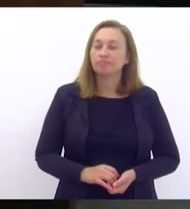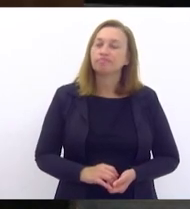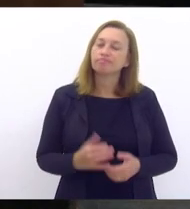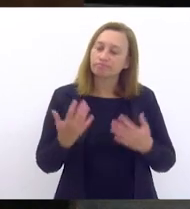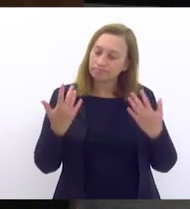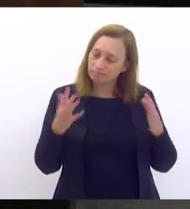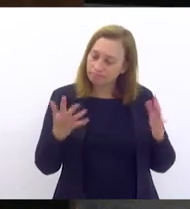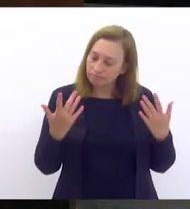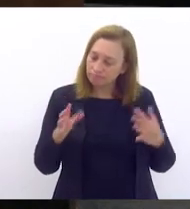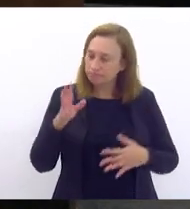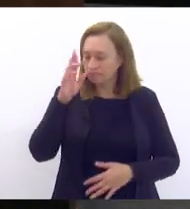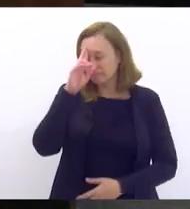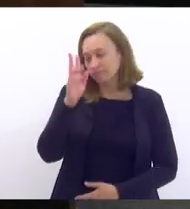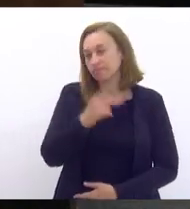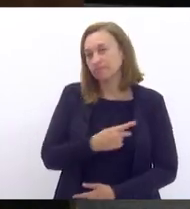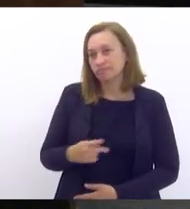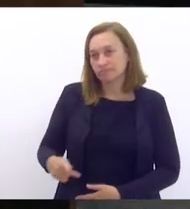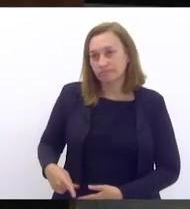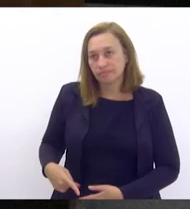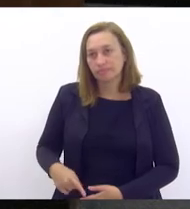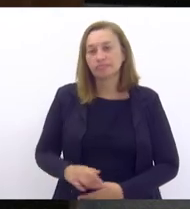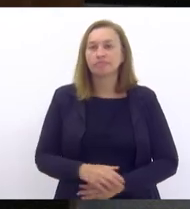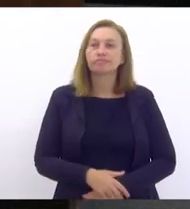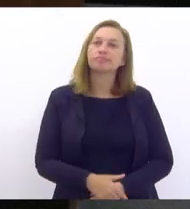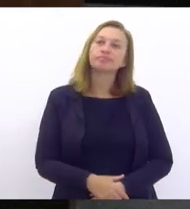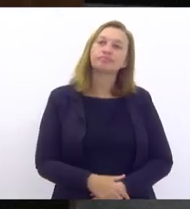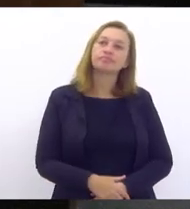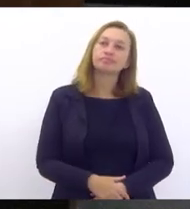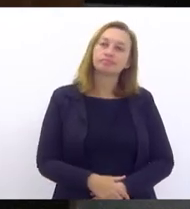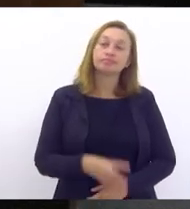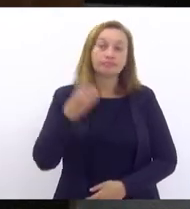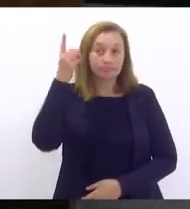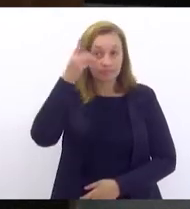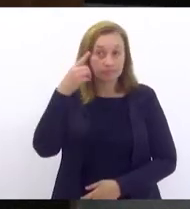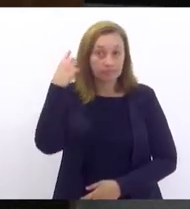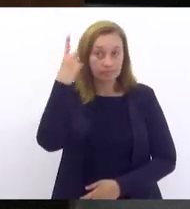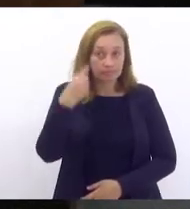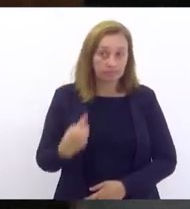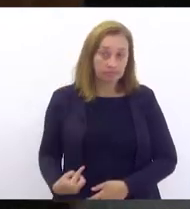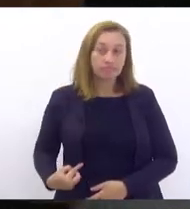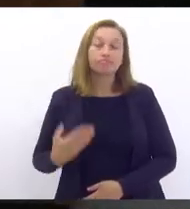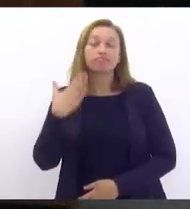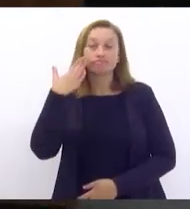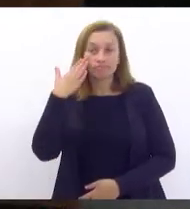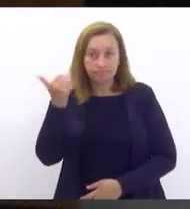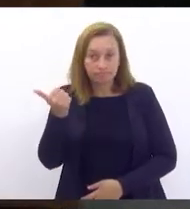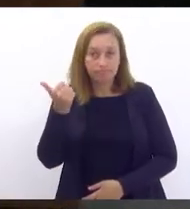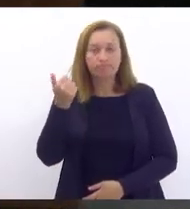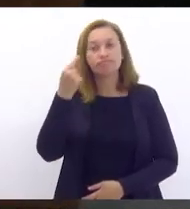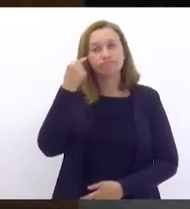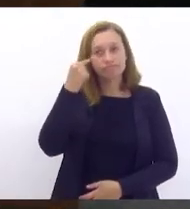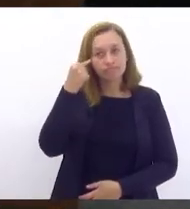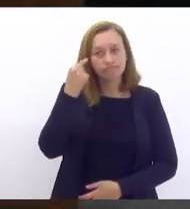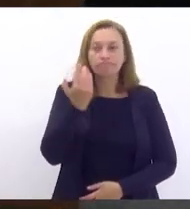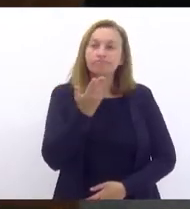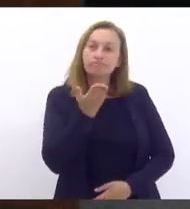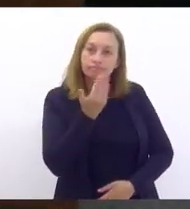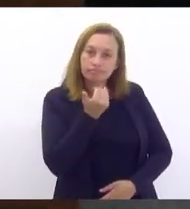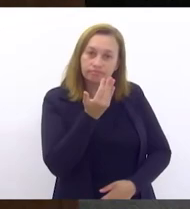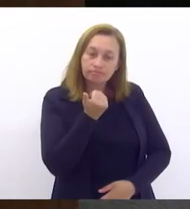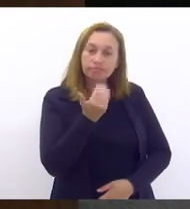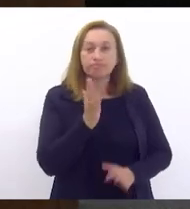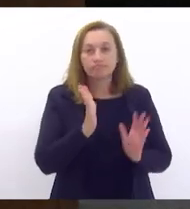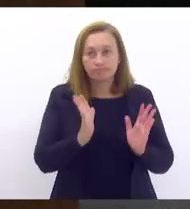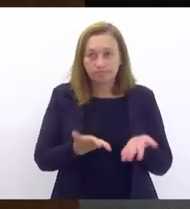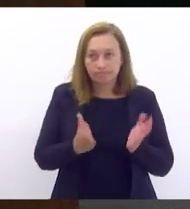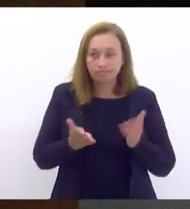Elogiando, senhora presidenta, a propositura da deputada Dani Balbi, a gente sabe que pensar em alimentação